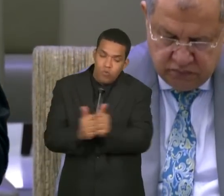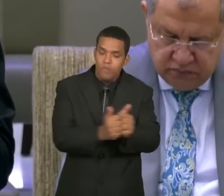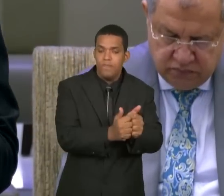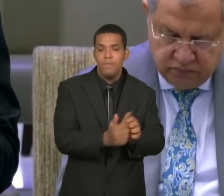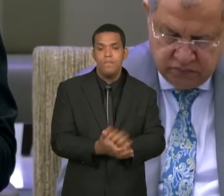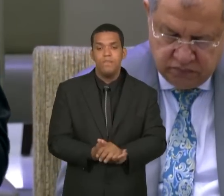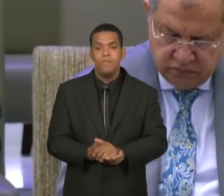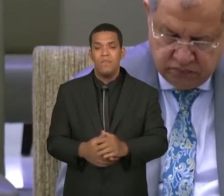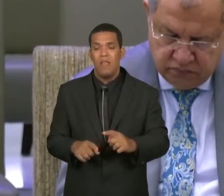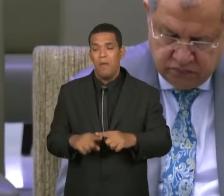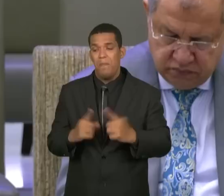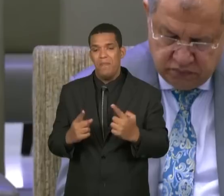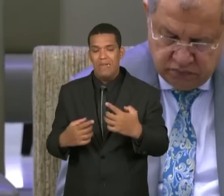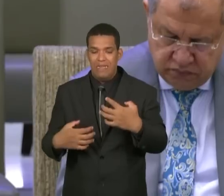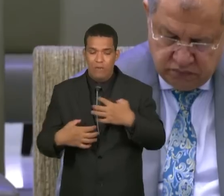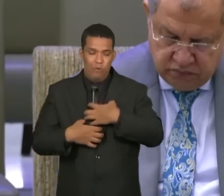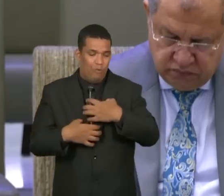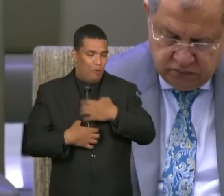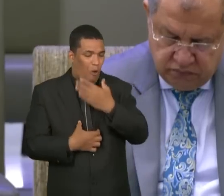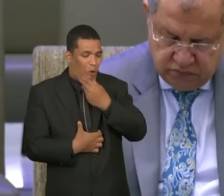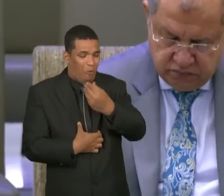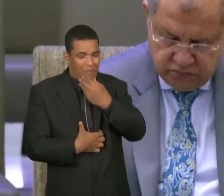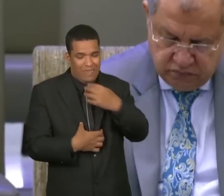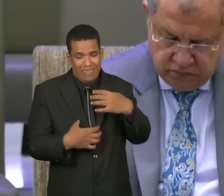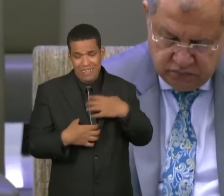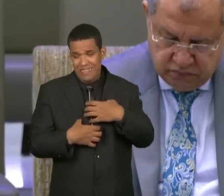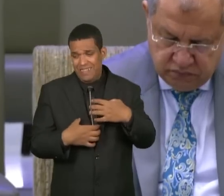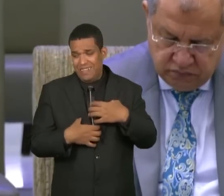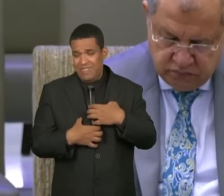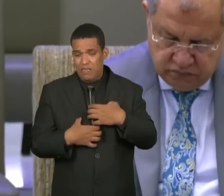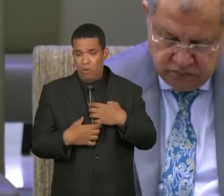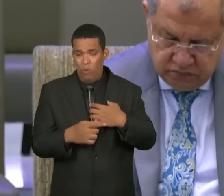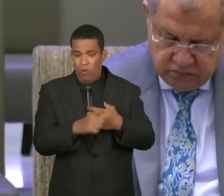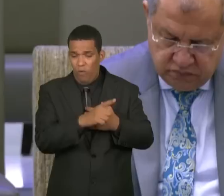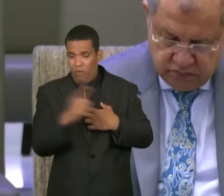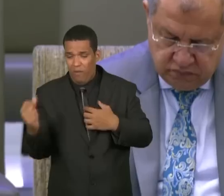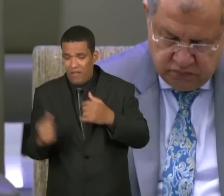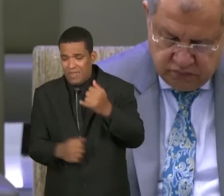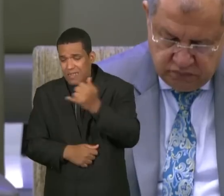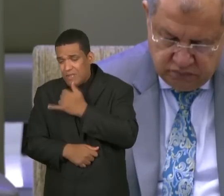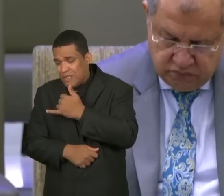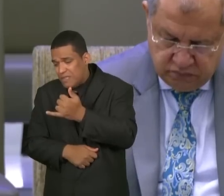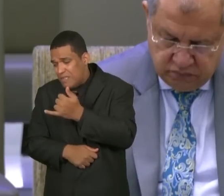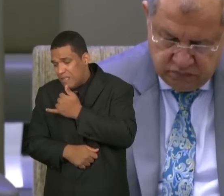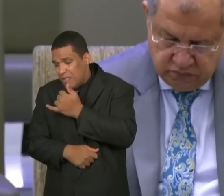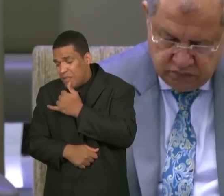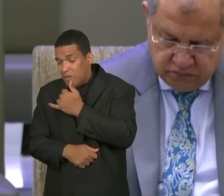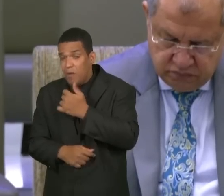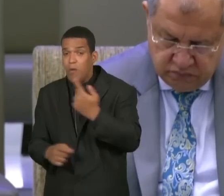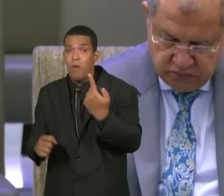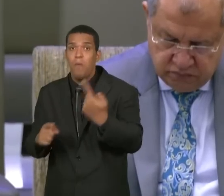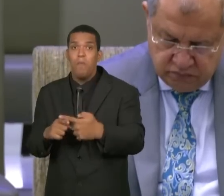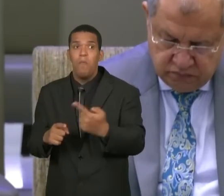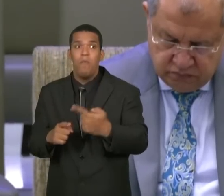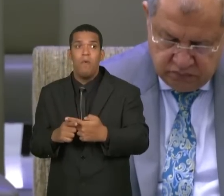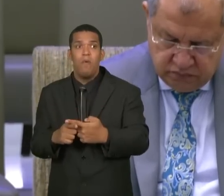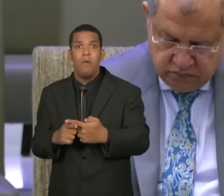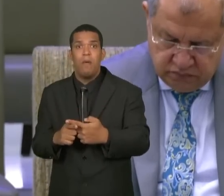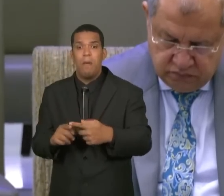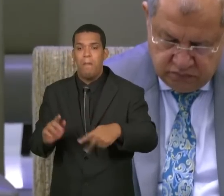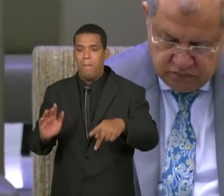porém contrariado com esta palavra retirou-se triste porque era dono de